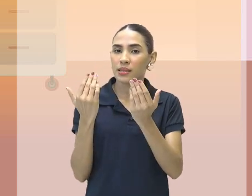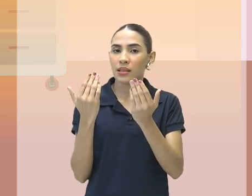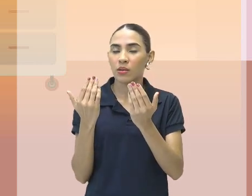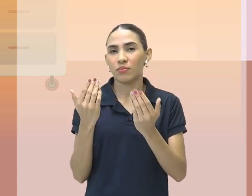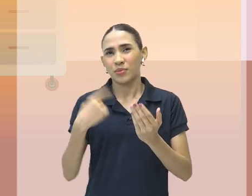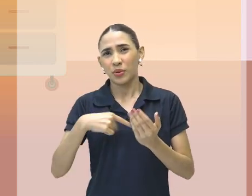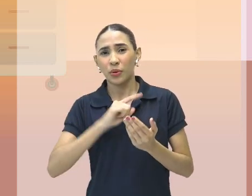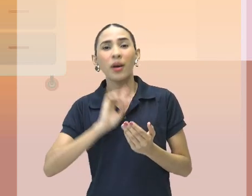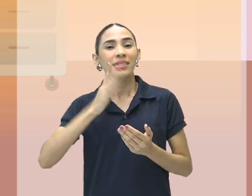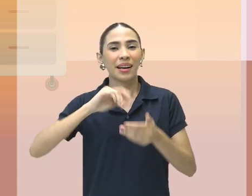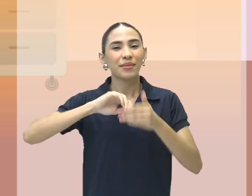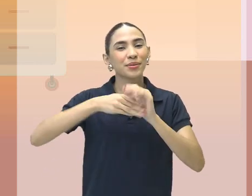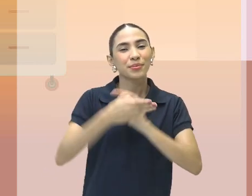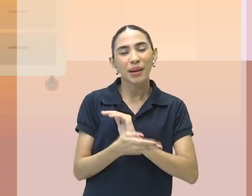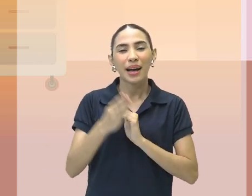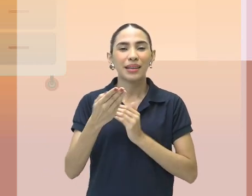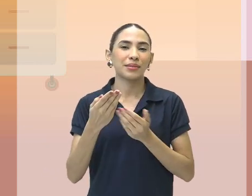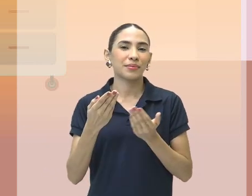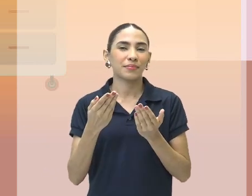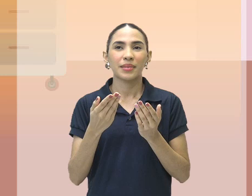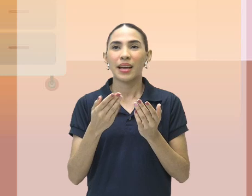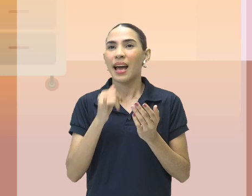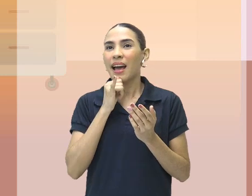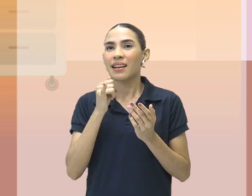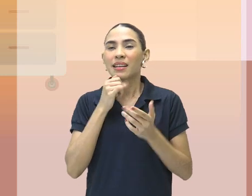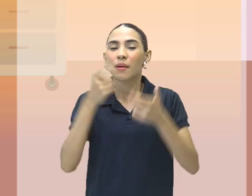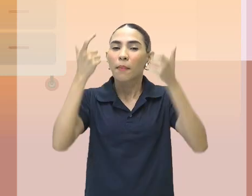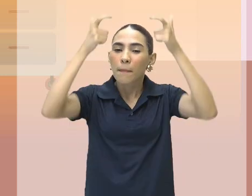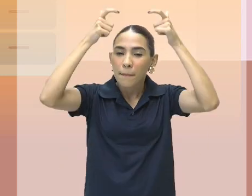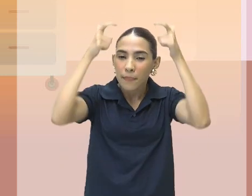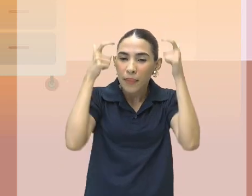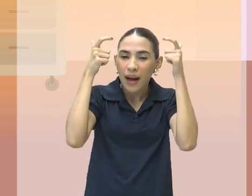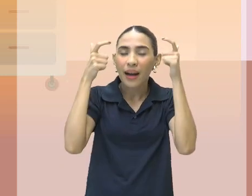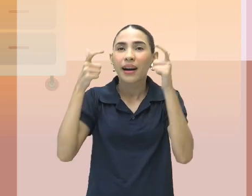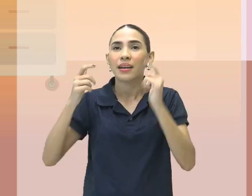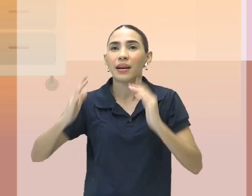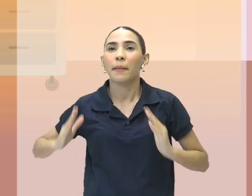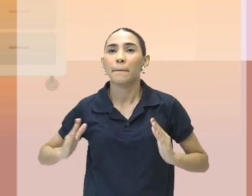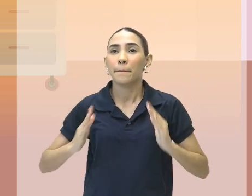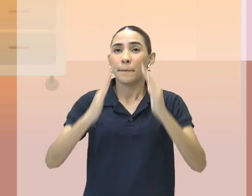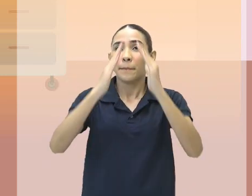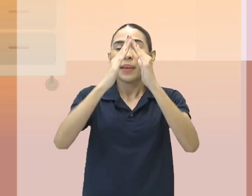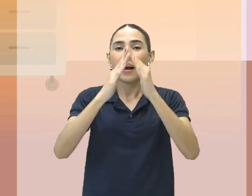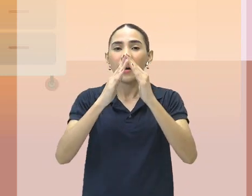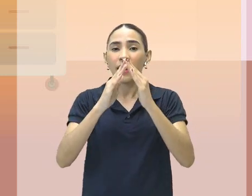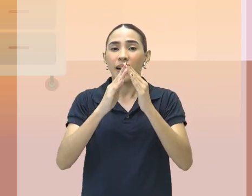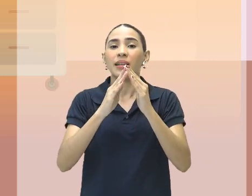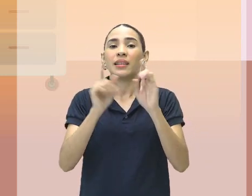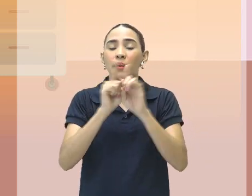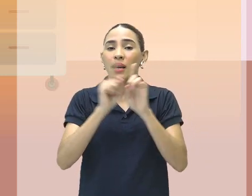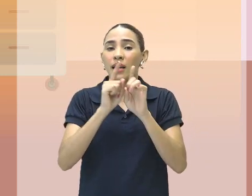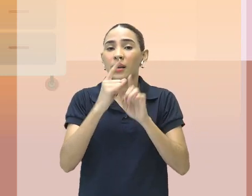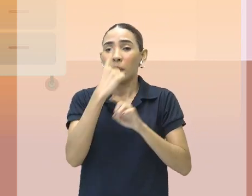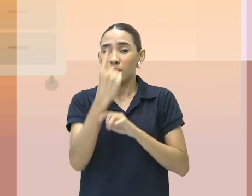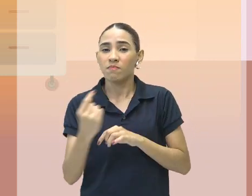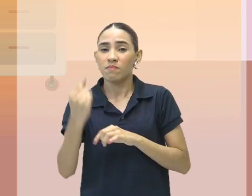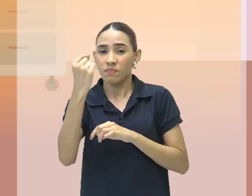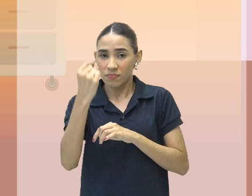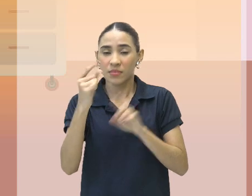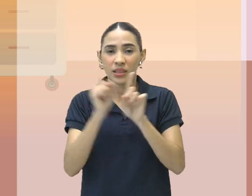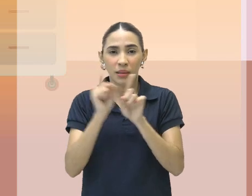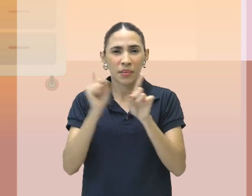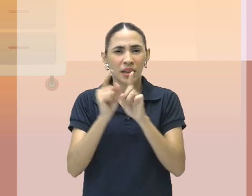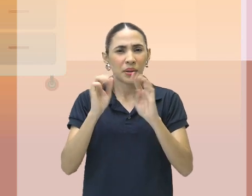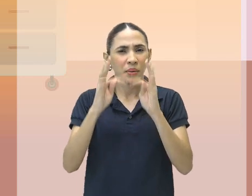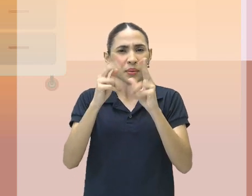estamos acostumados ali, das princesas, dos castelos, das bruxas, com o conto contemporâneo, com todas